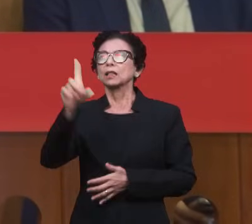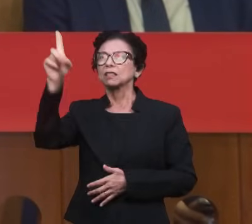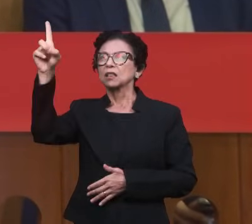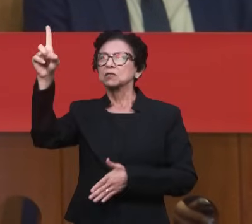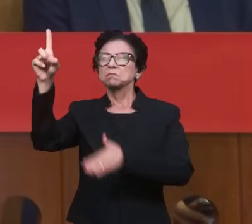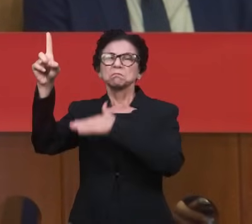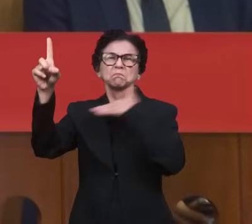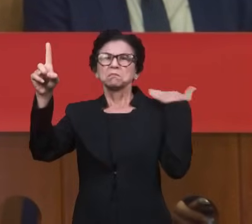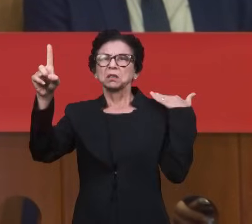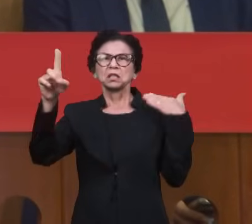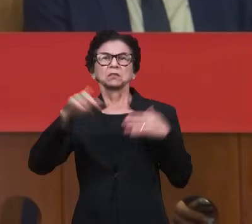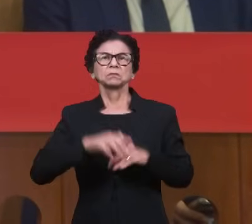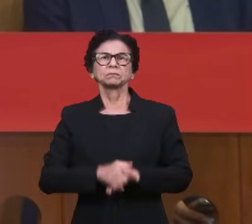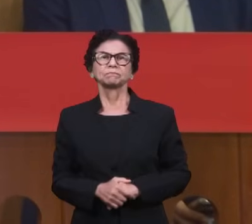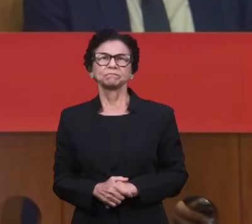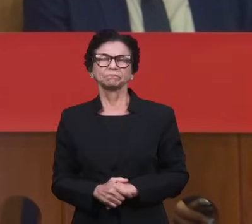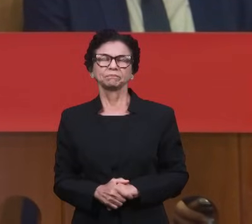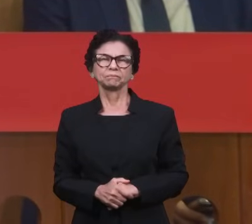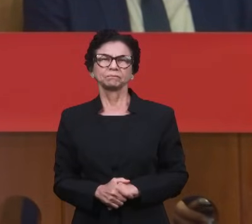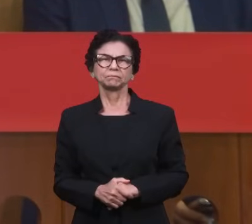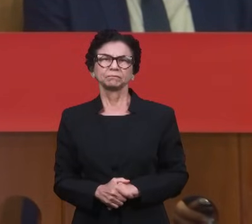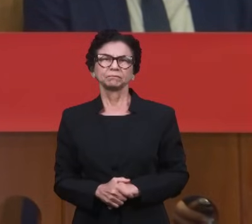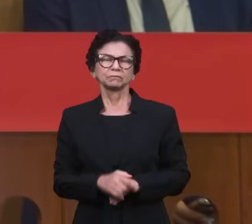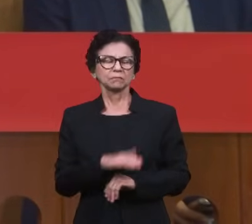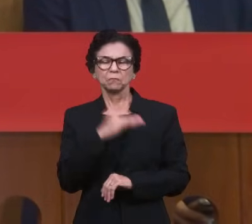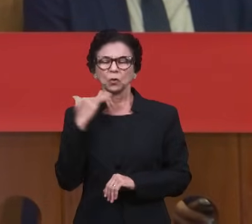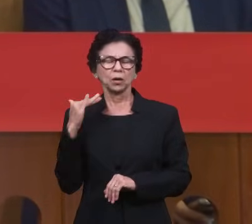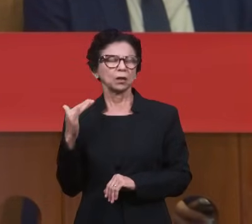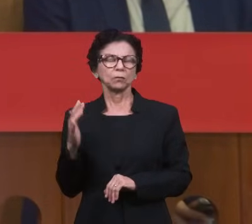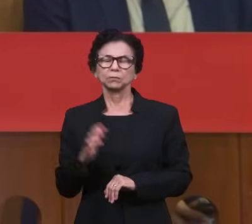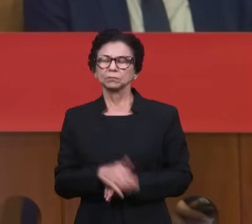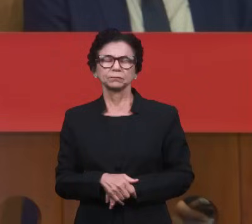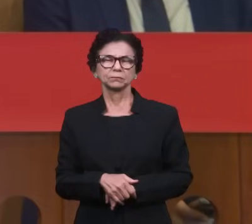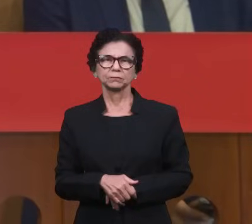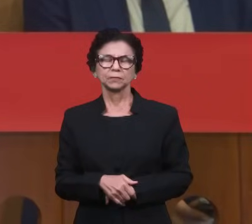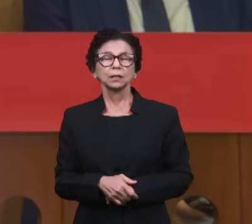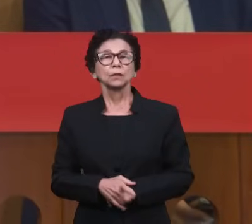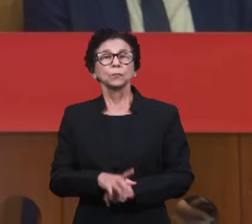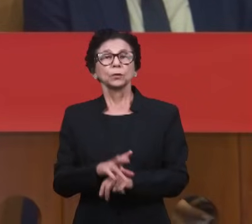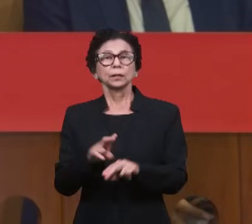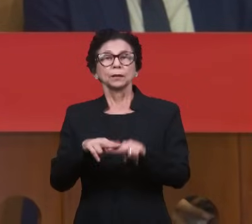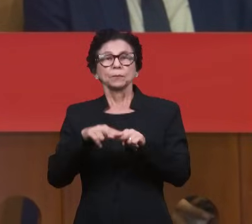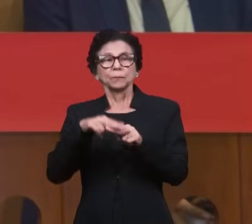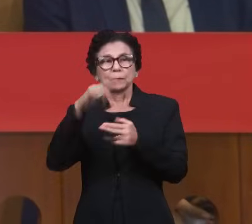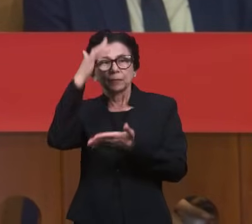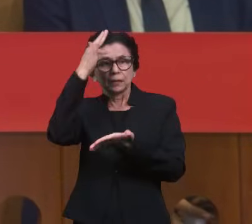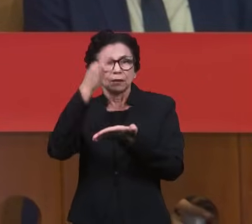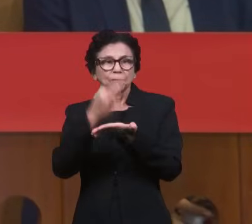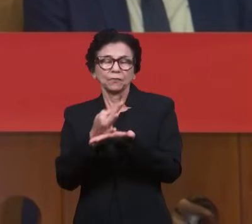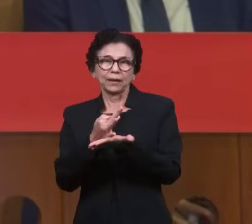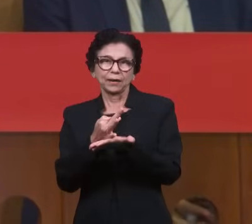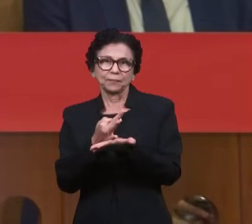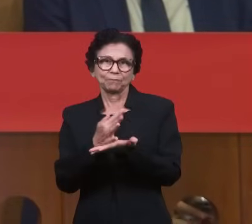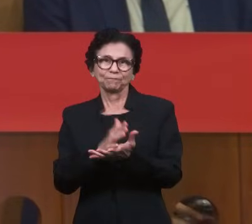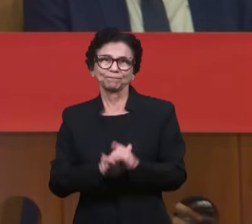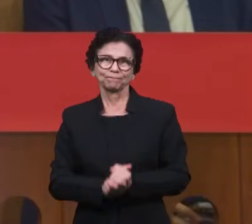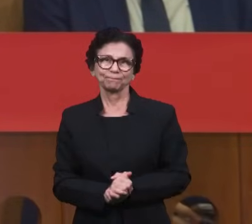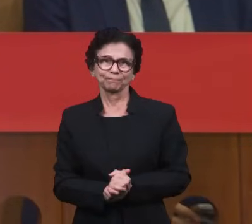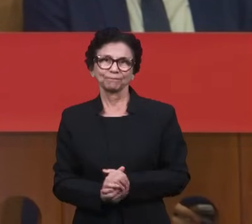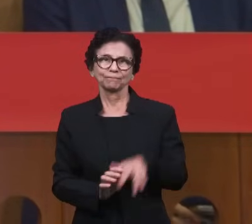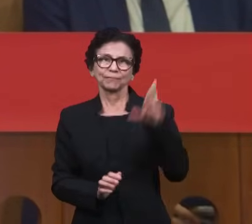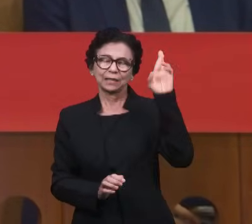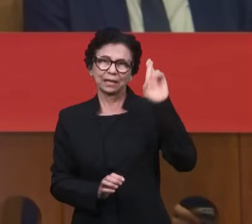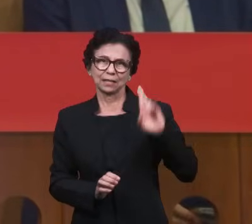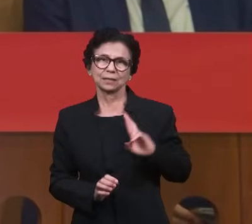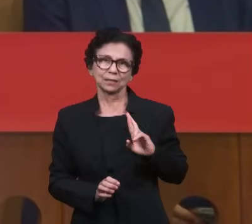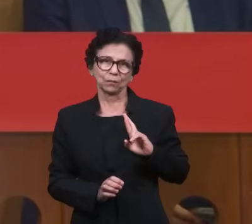Por quê? Porque a razão dele era na fé da razão. E ele diz assim, o outro diz assim, razão na